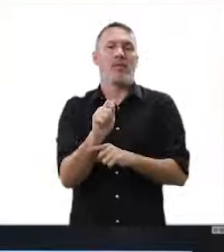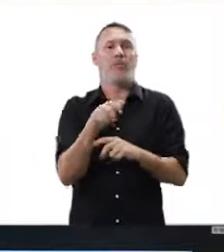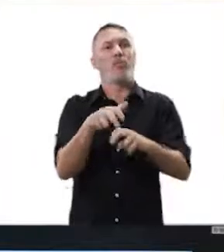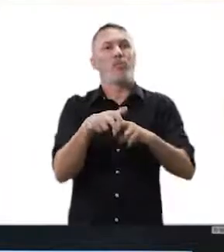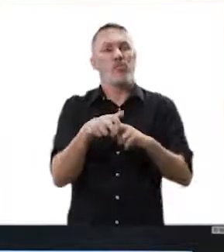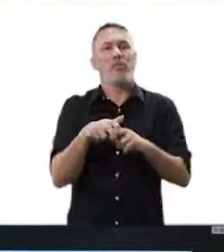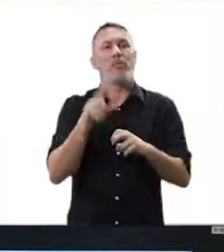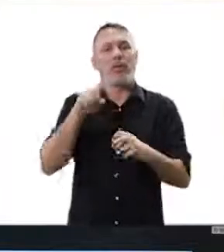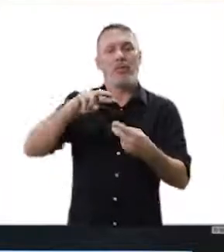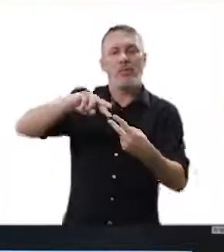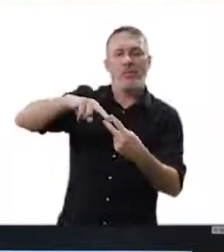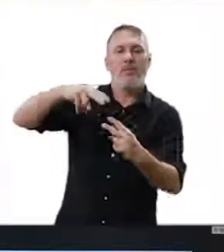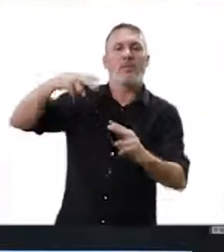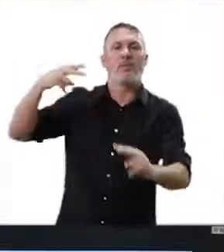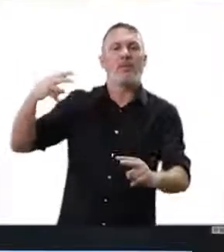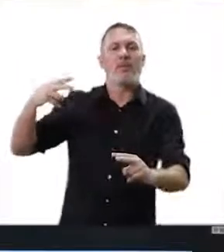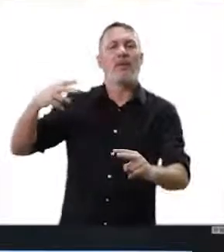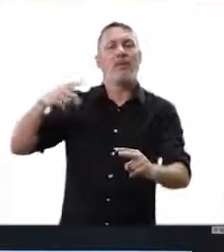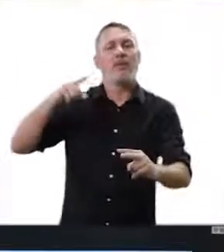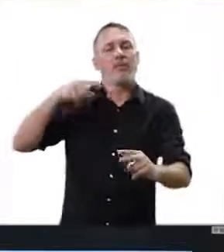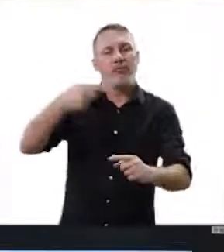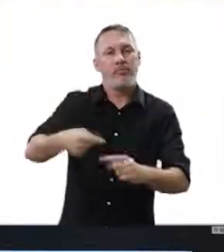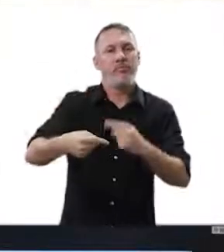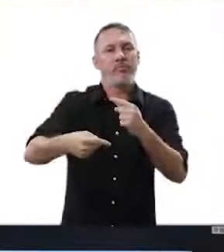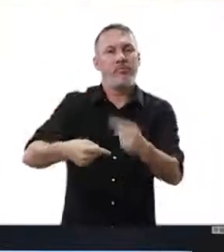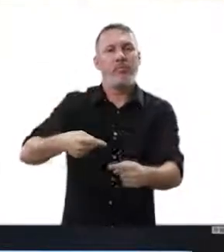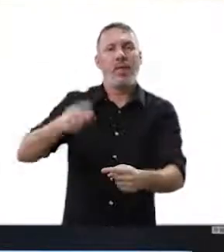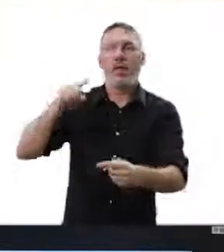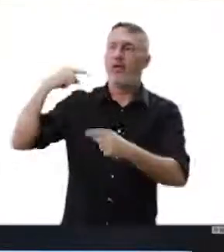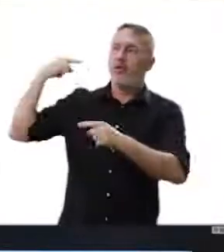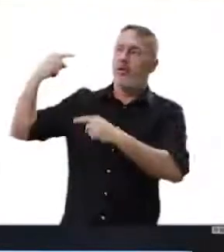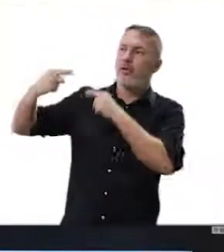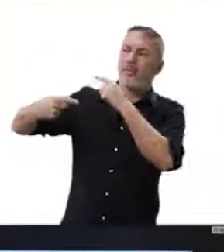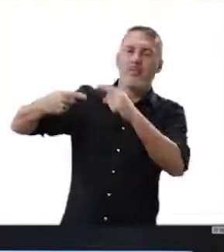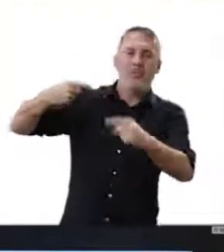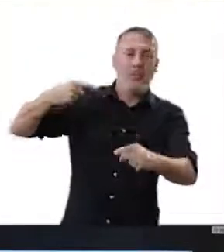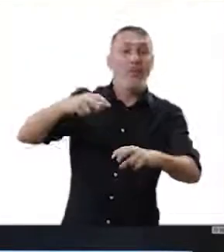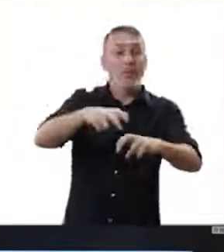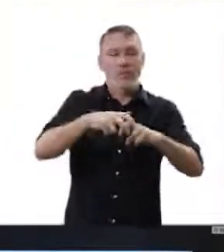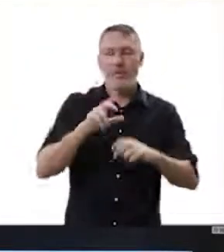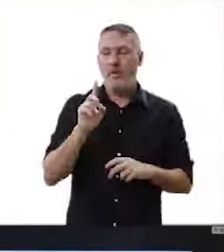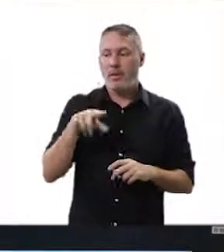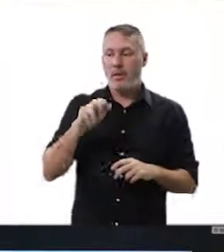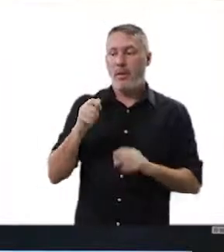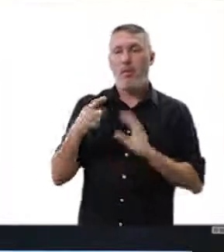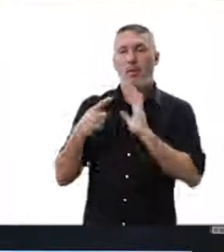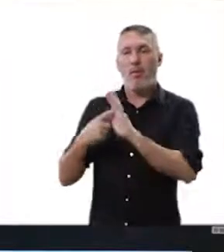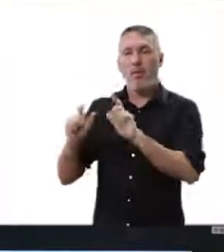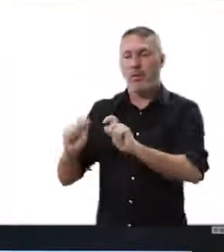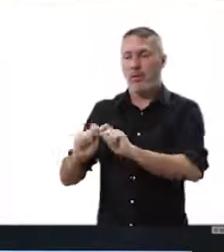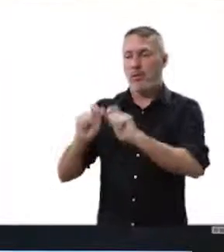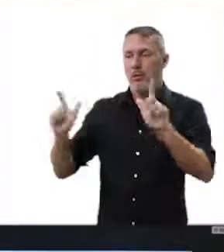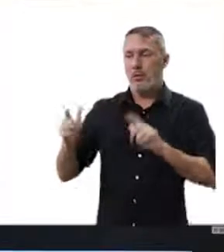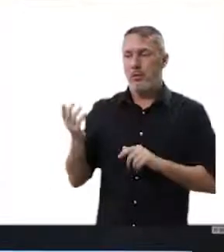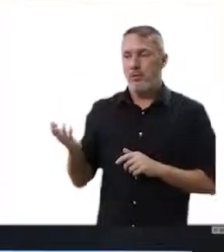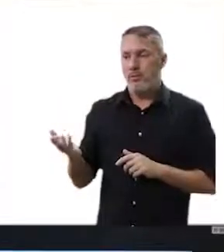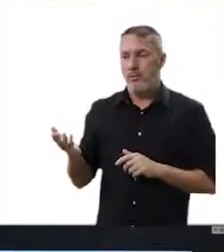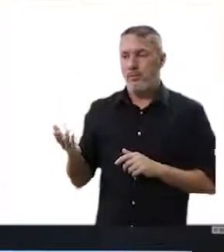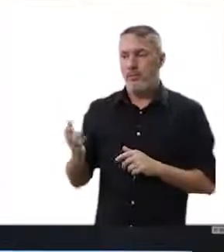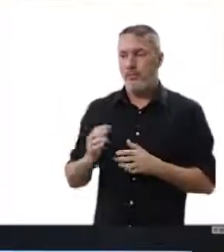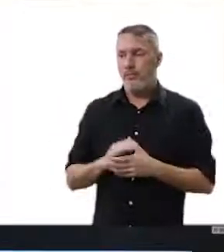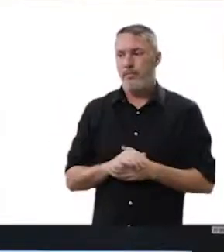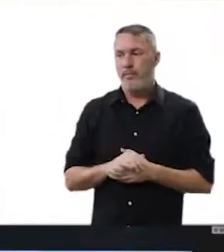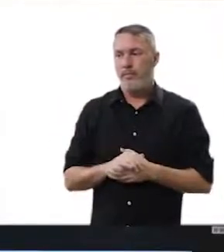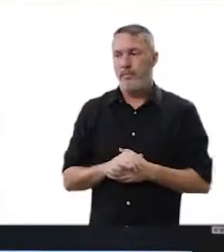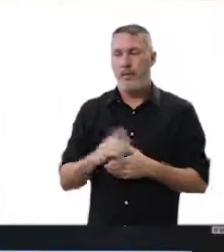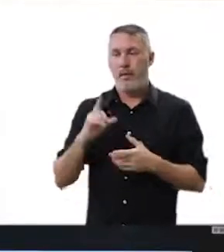bases nitrogenadas: adenina, guanina, citosina e timina, que em genética a gente